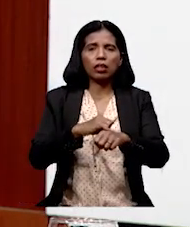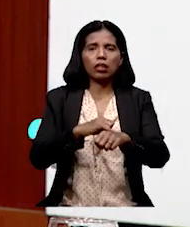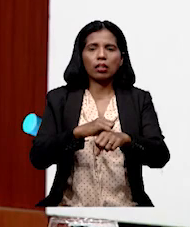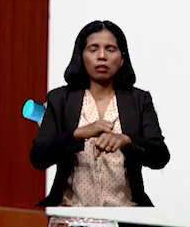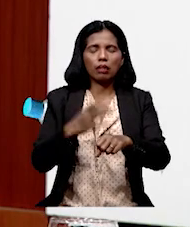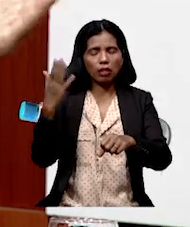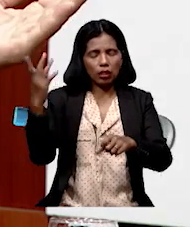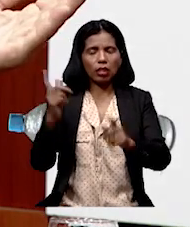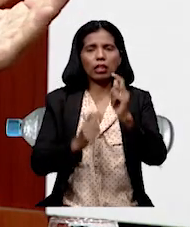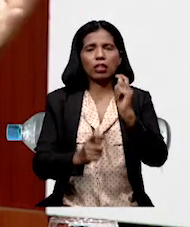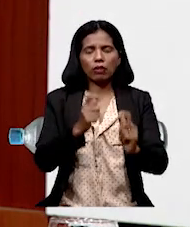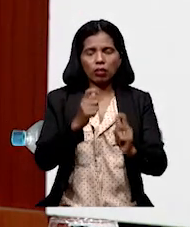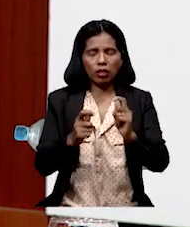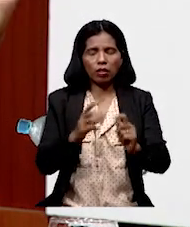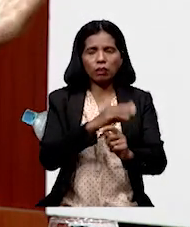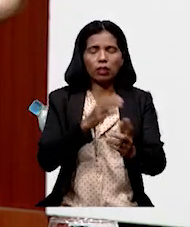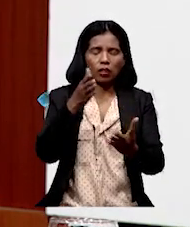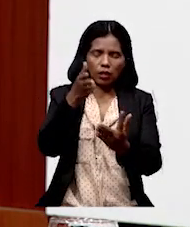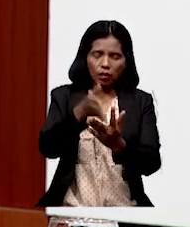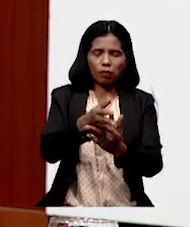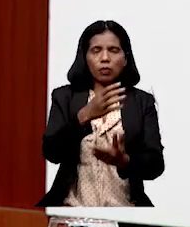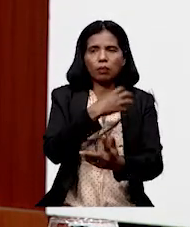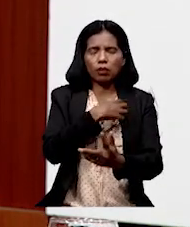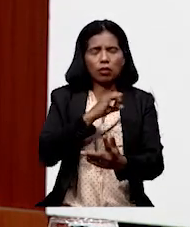tribunal, depois, estamos polícia,